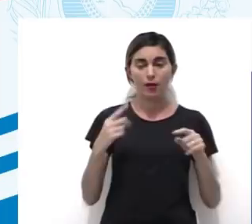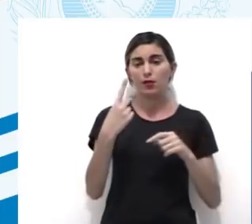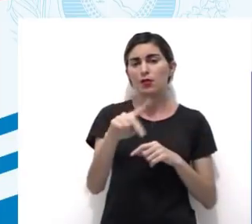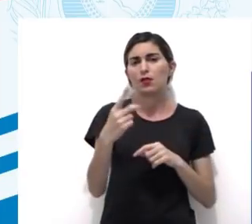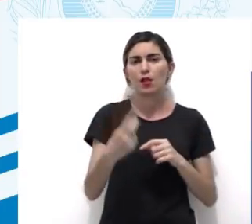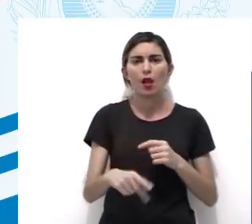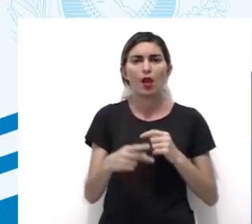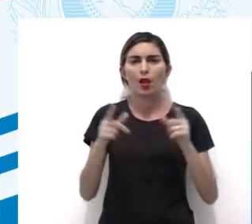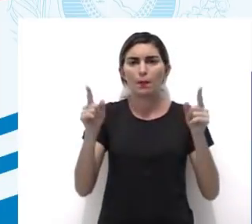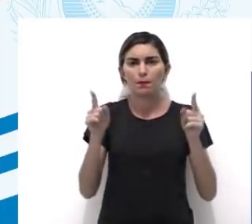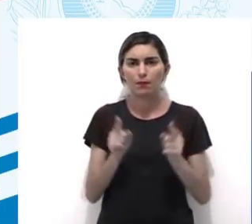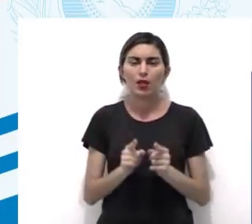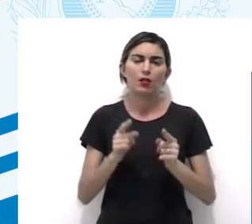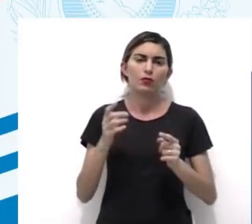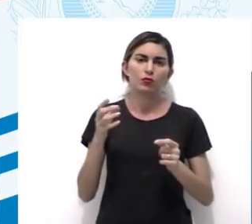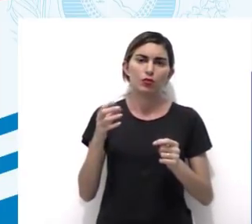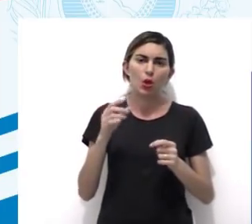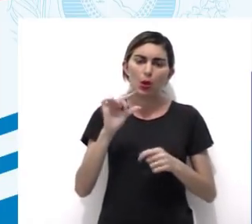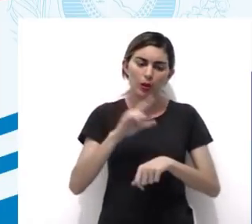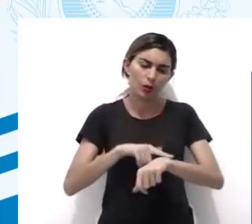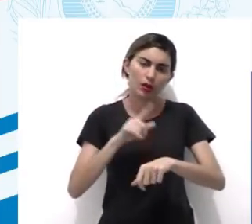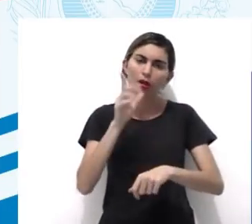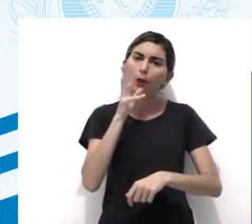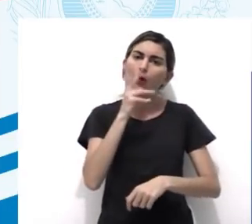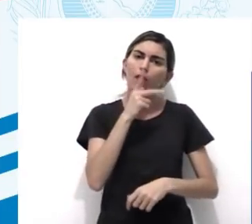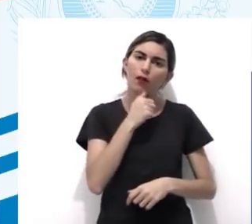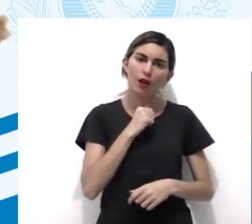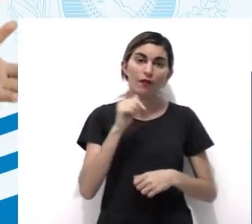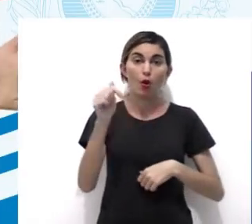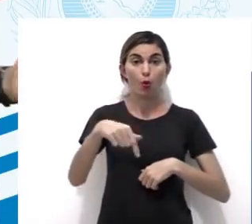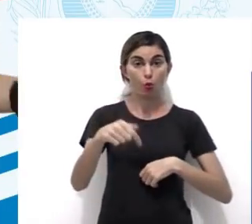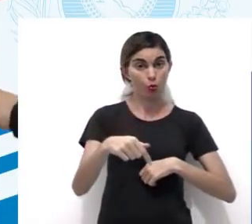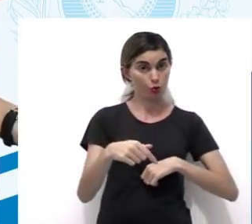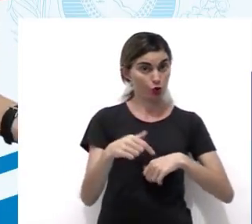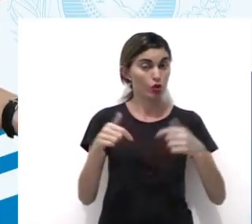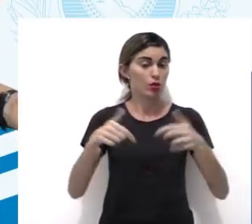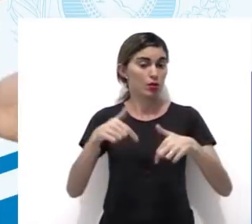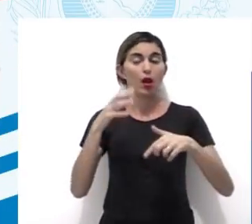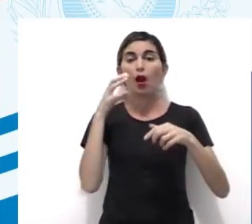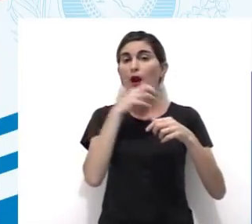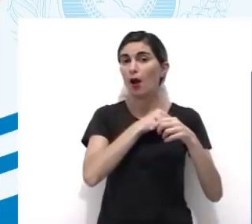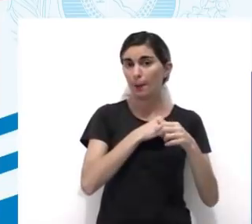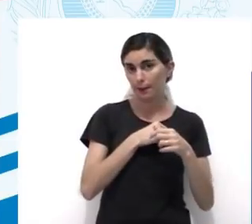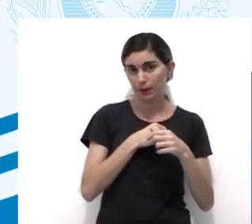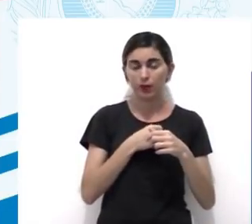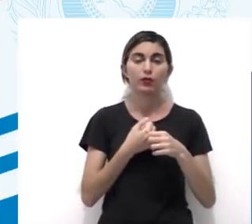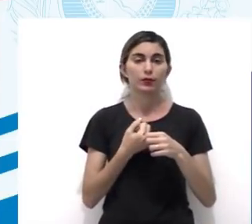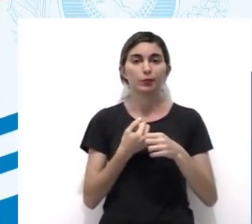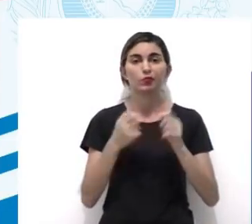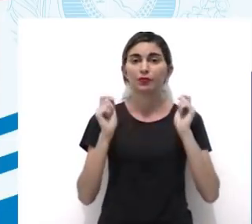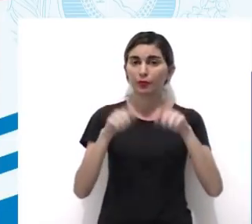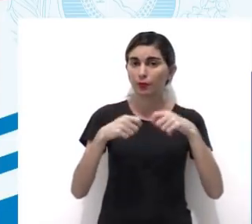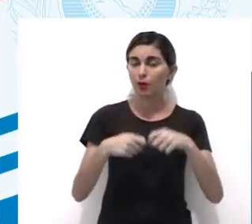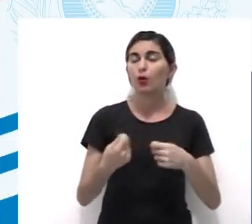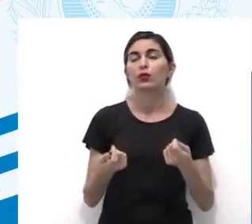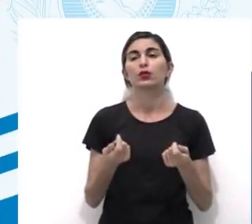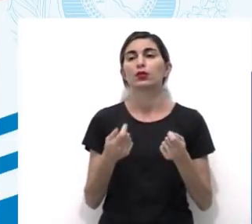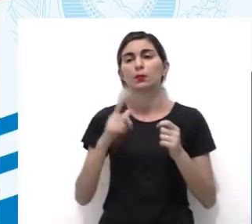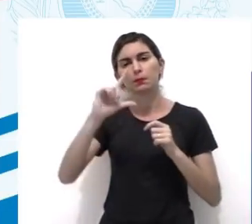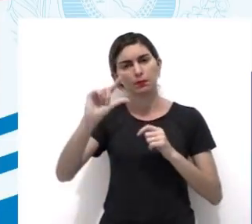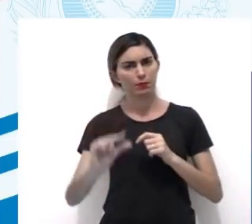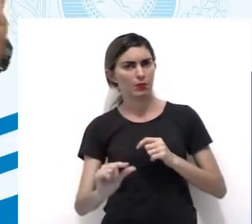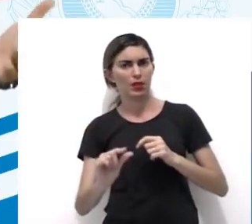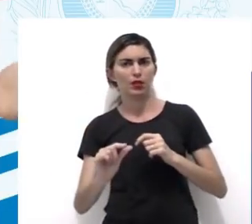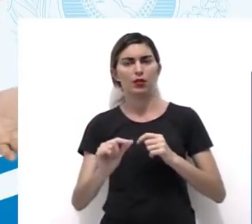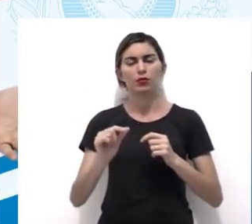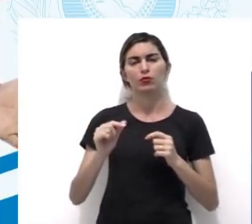ela era muito menos rápida e eficiente que a dos dias atuais, que por sua vez poderá ser considerada